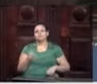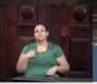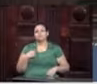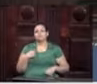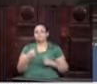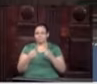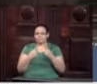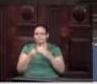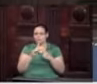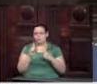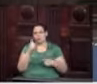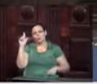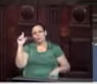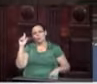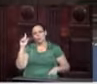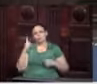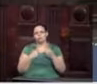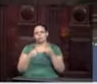vermelha.